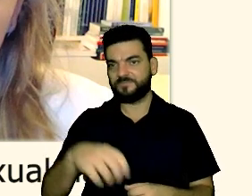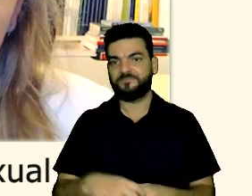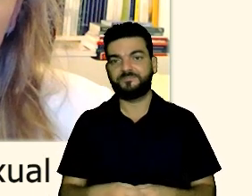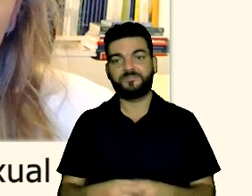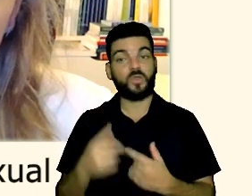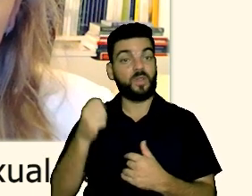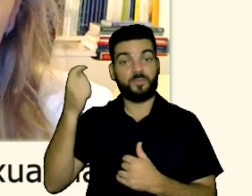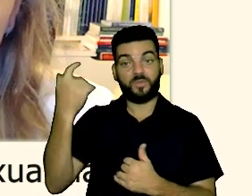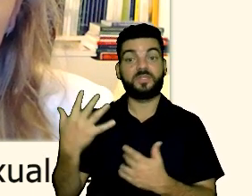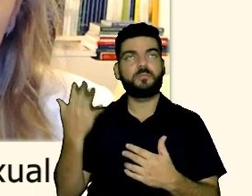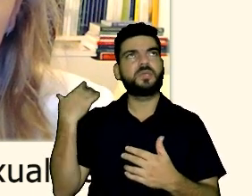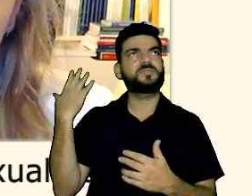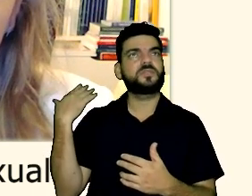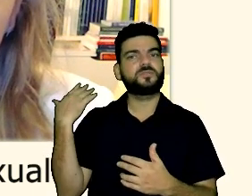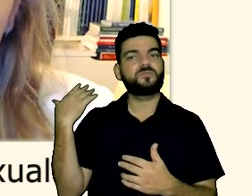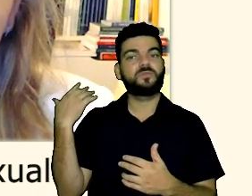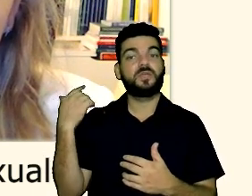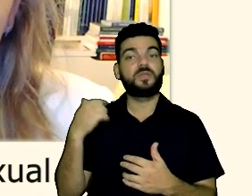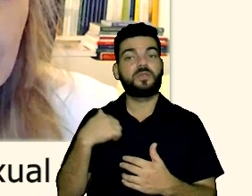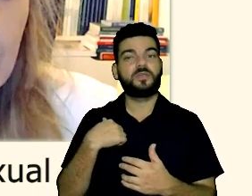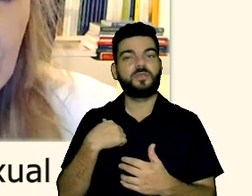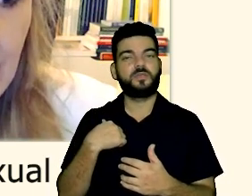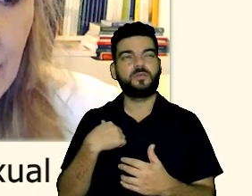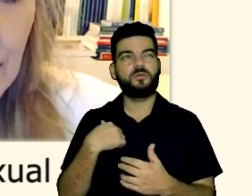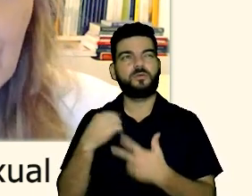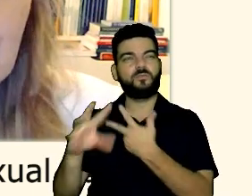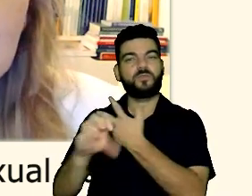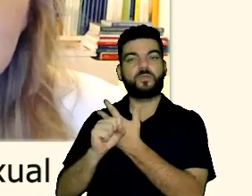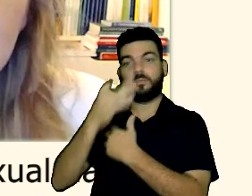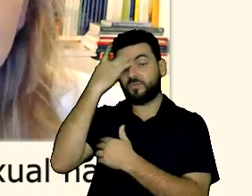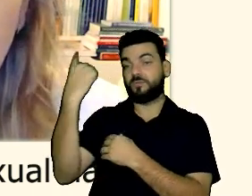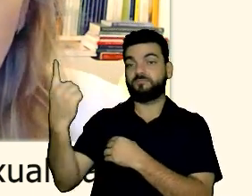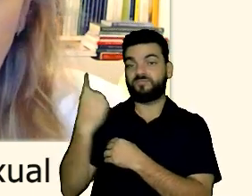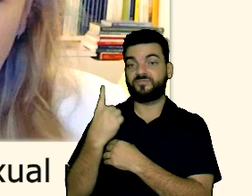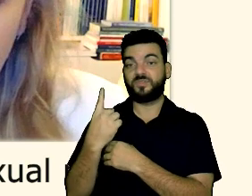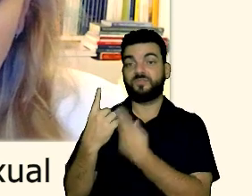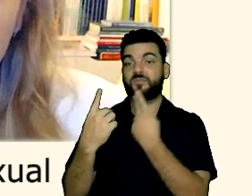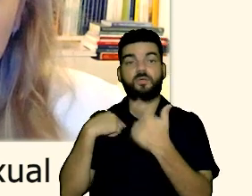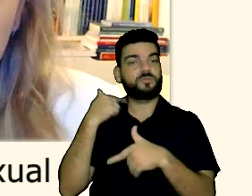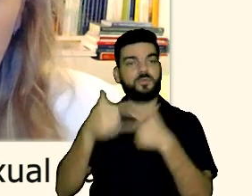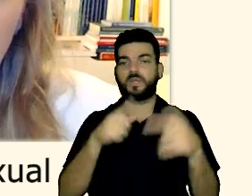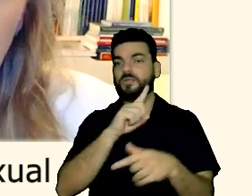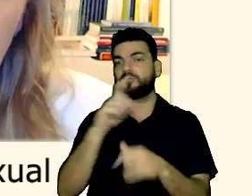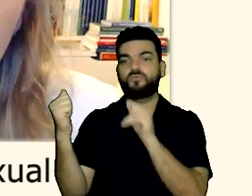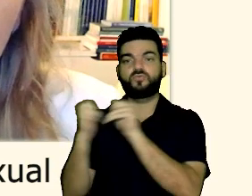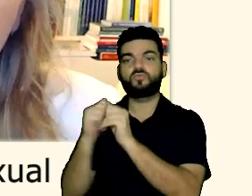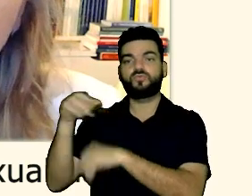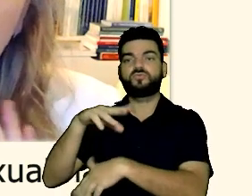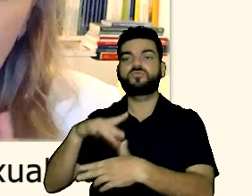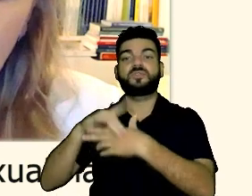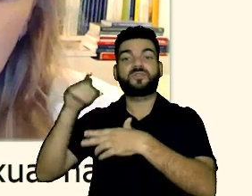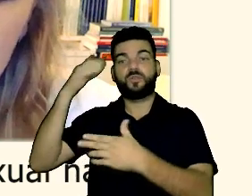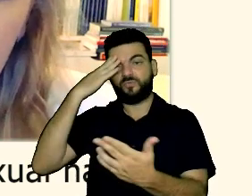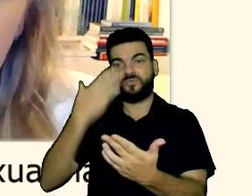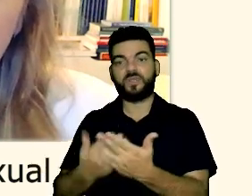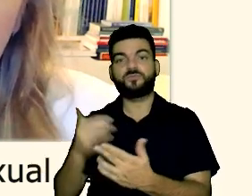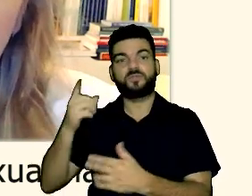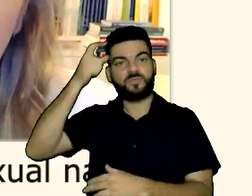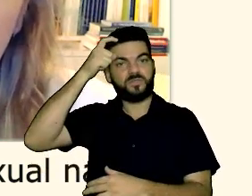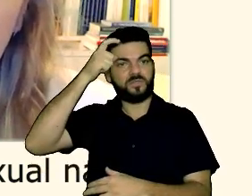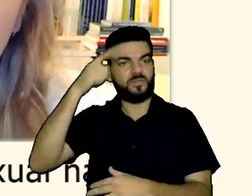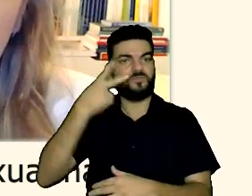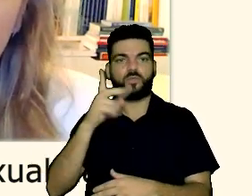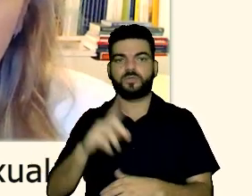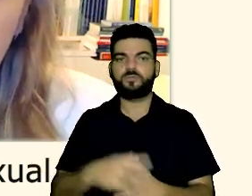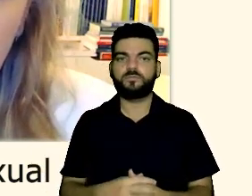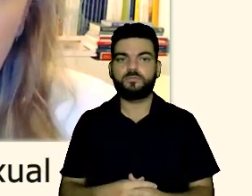uma onda disso agora, né? Doutora, é desafiador, como disse a Jussara. Há um tempo atrás, eu